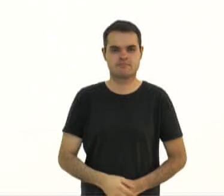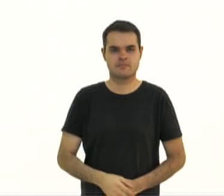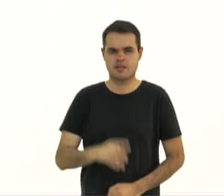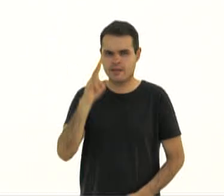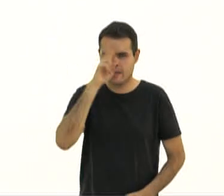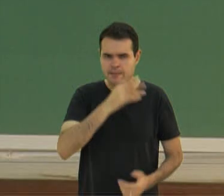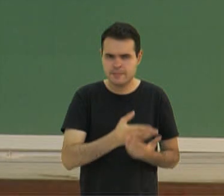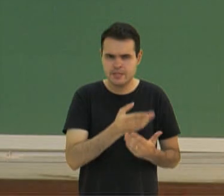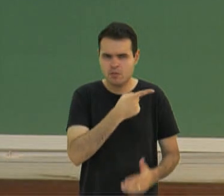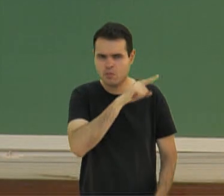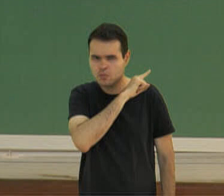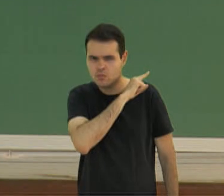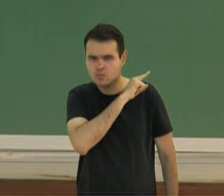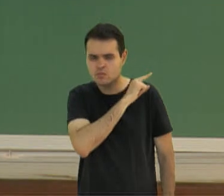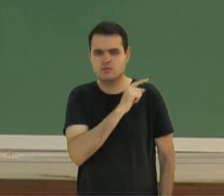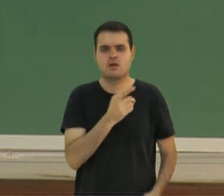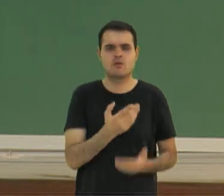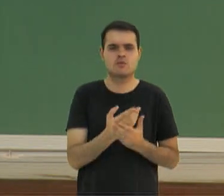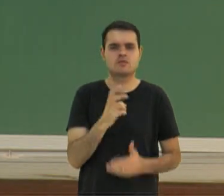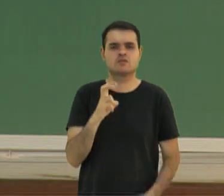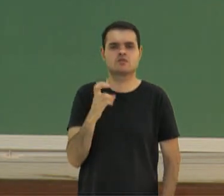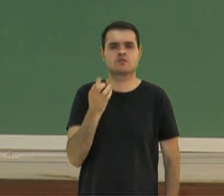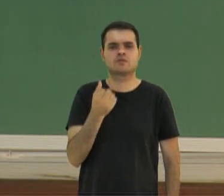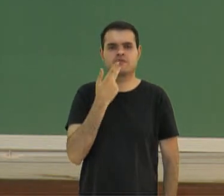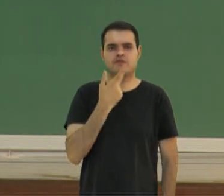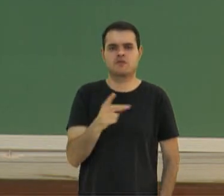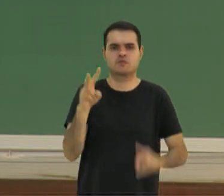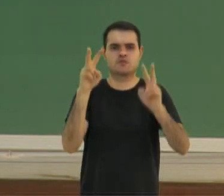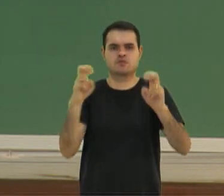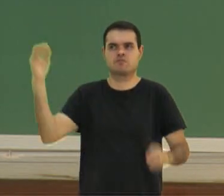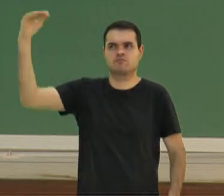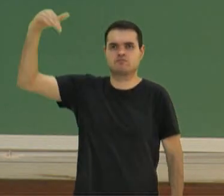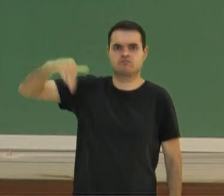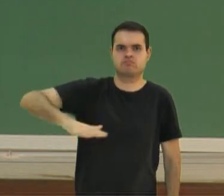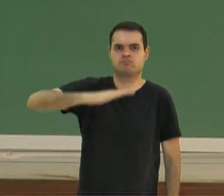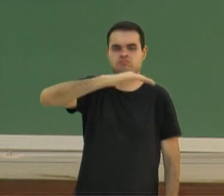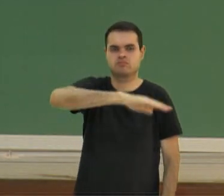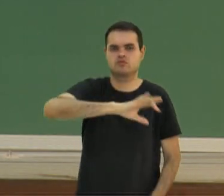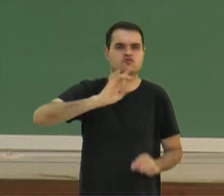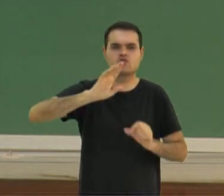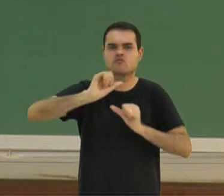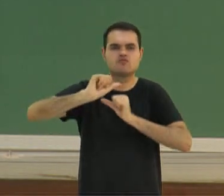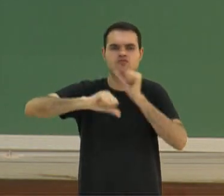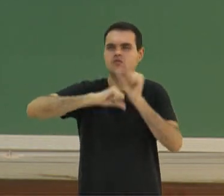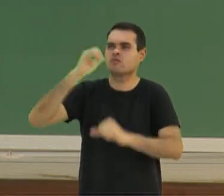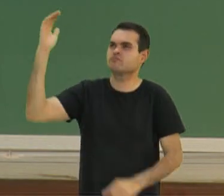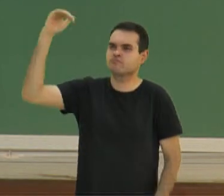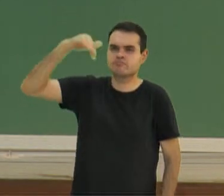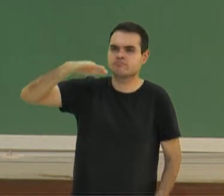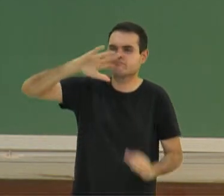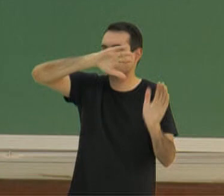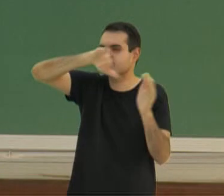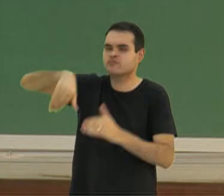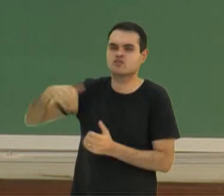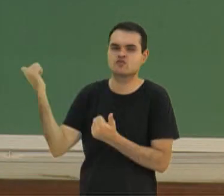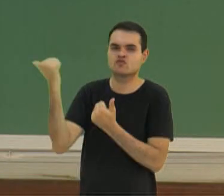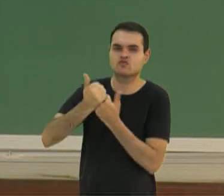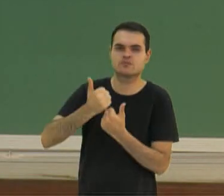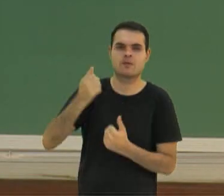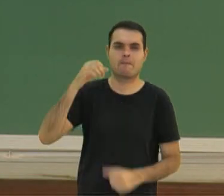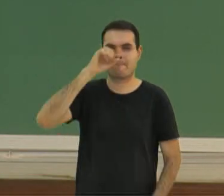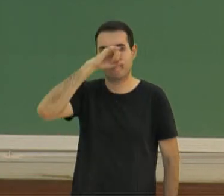da aula anterior, na aula 56, que a gente conversou sobre a questão das montanhas-russas? Só troca a montanha-russa por porco. É a mesma